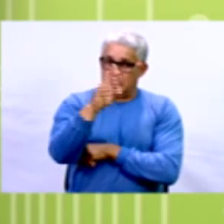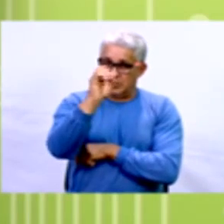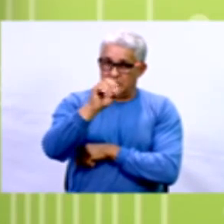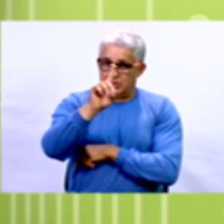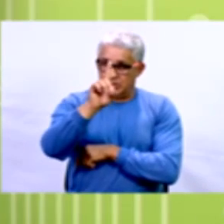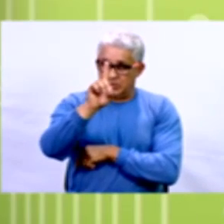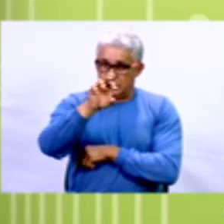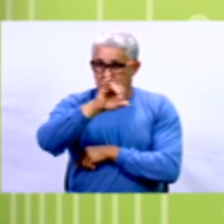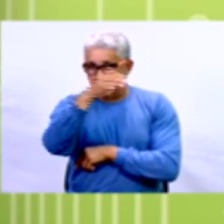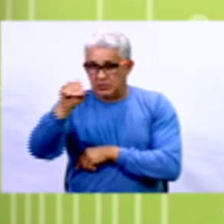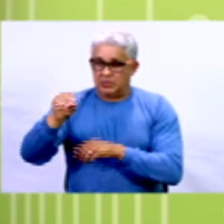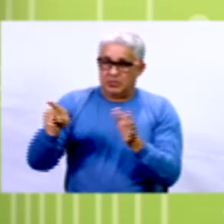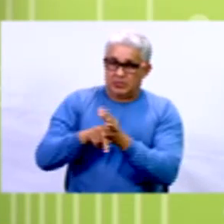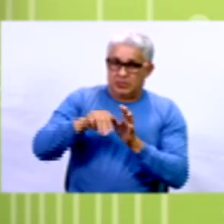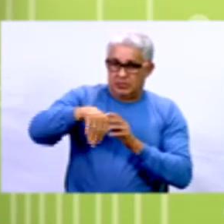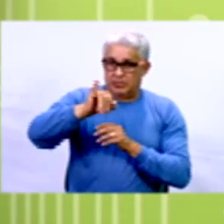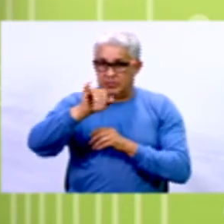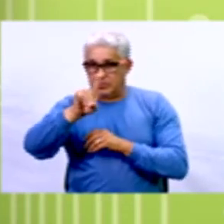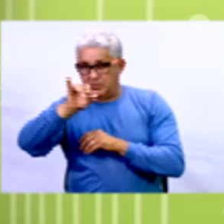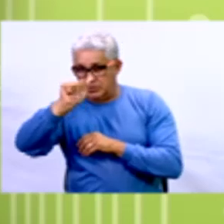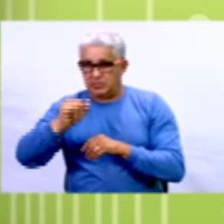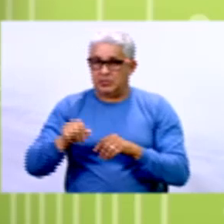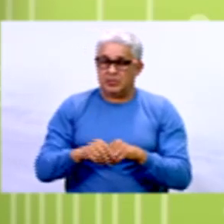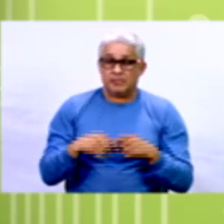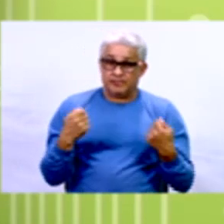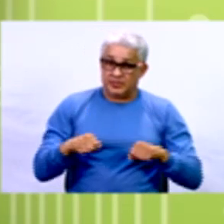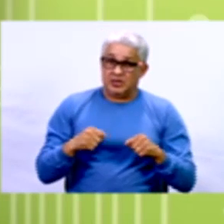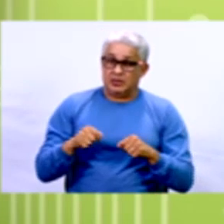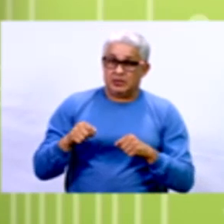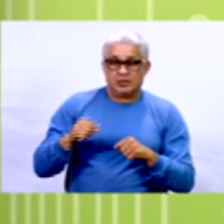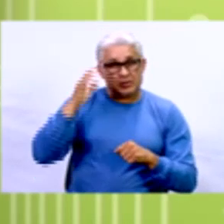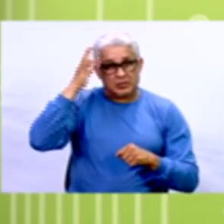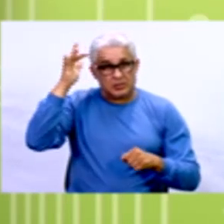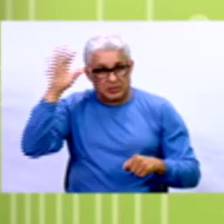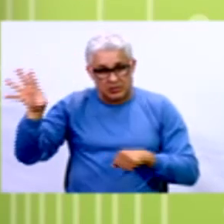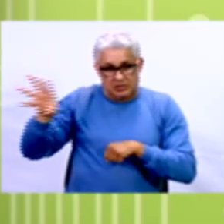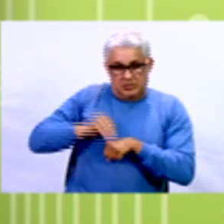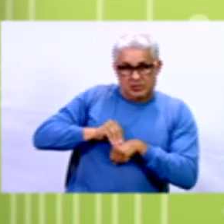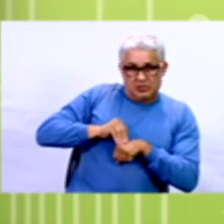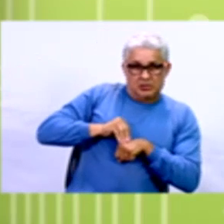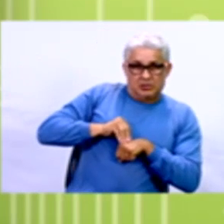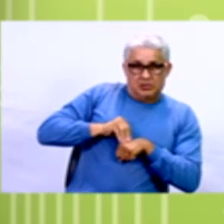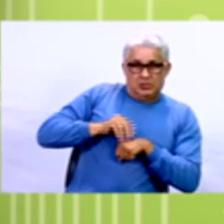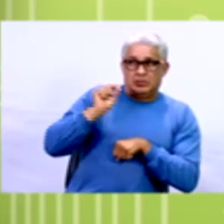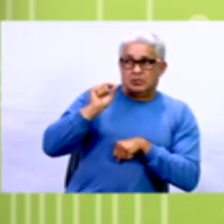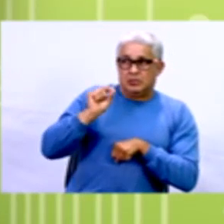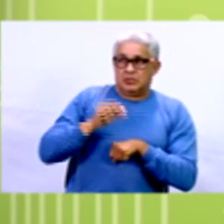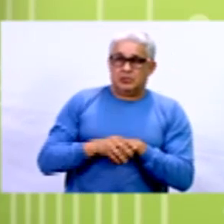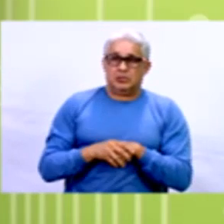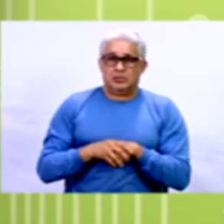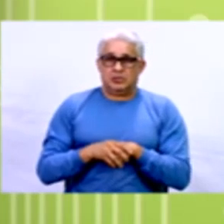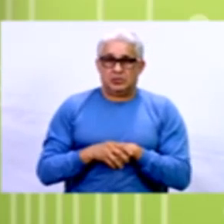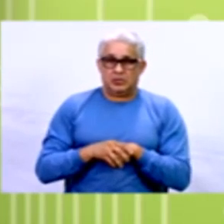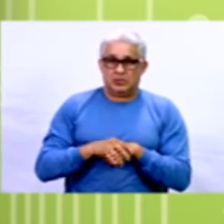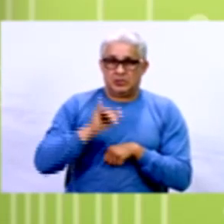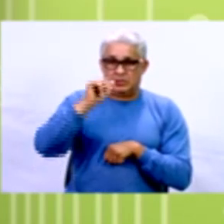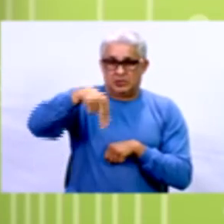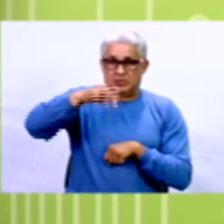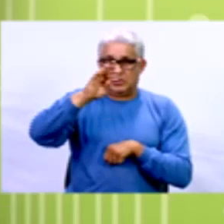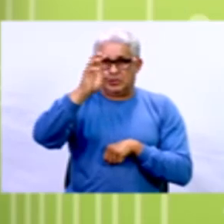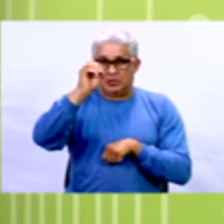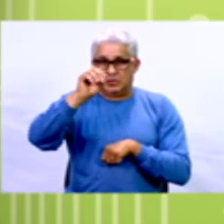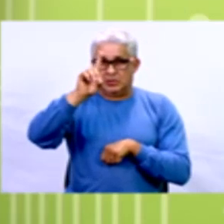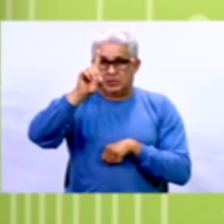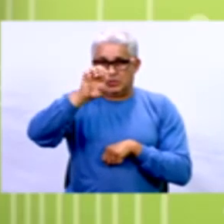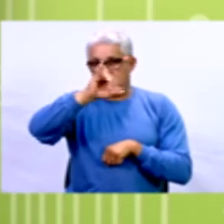dessas mídias. É claro que ele tem que ter um pouco da parte teórica, que seria, assim, a introdução ao design, né?